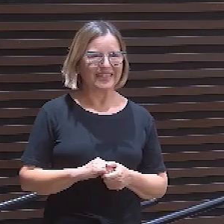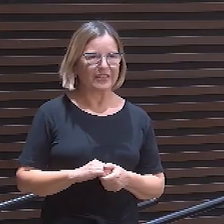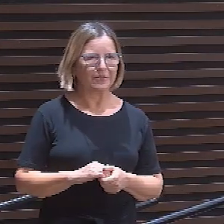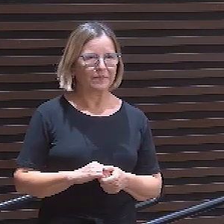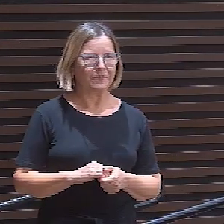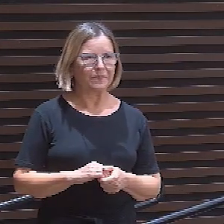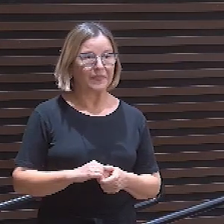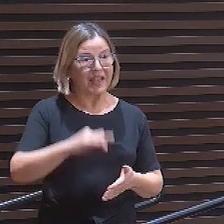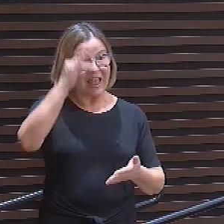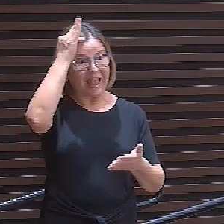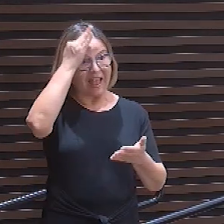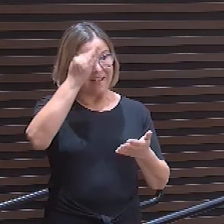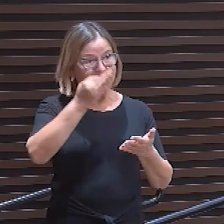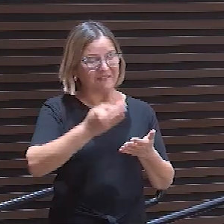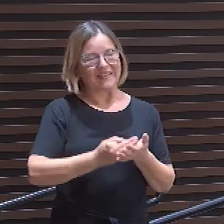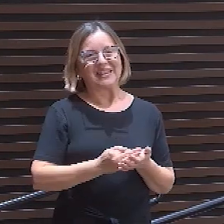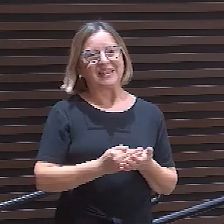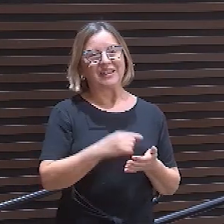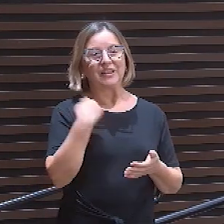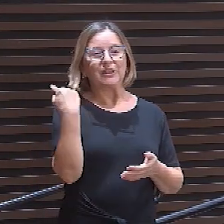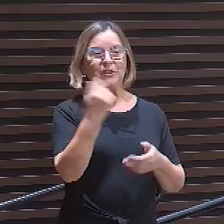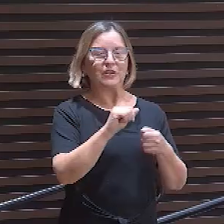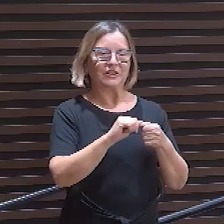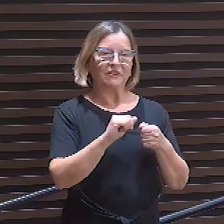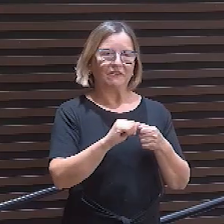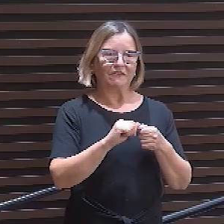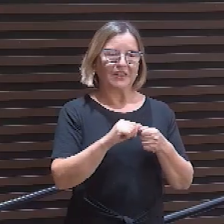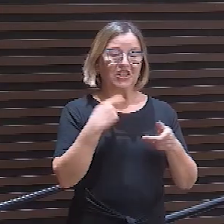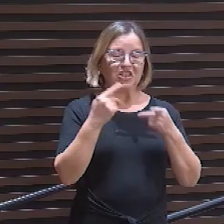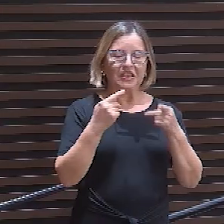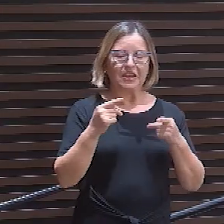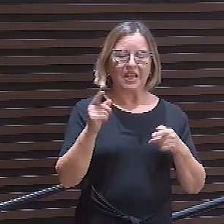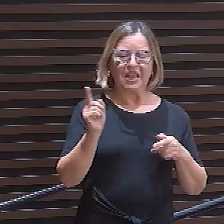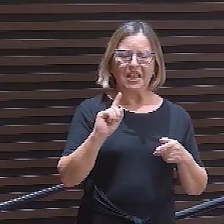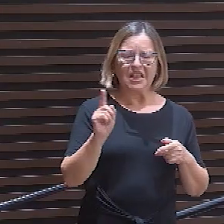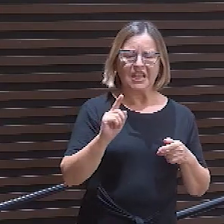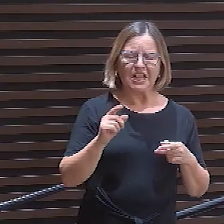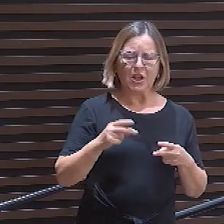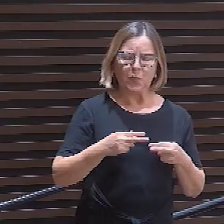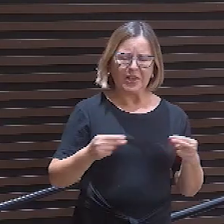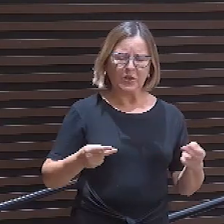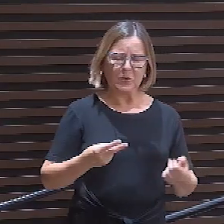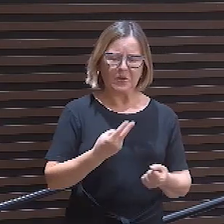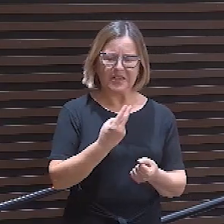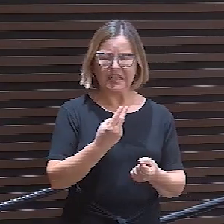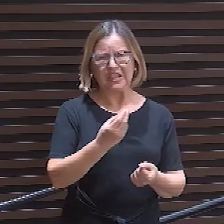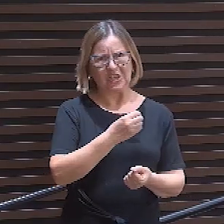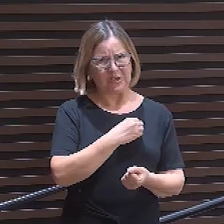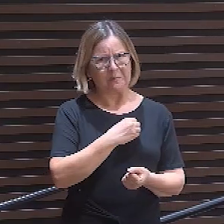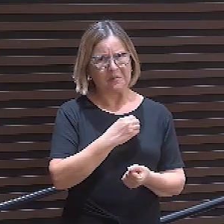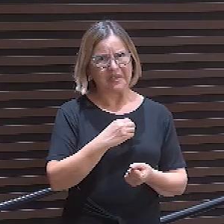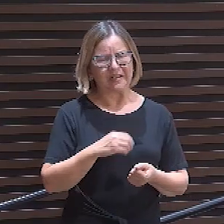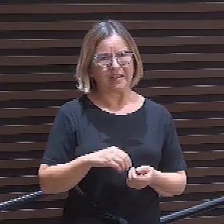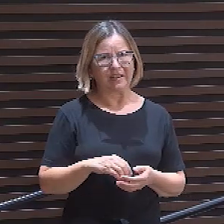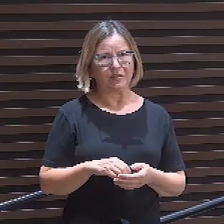A fé nos leva a dizer não ao mundo e sim a Cristo, mesmo que isso